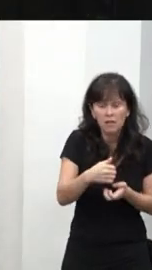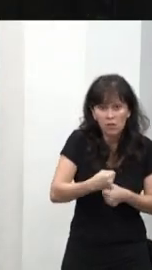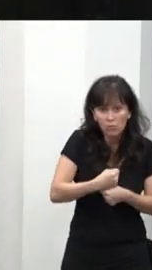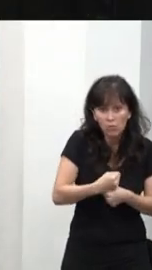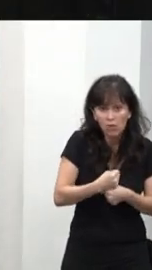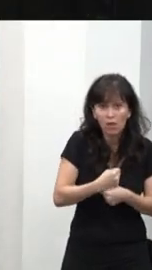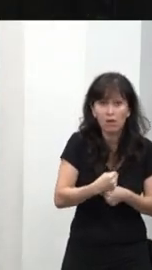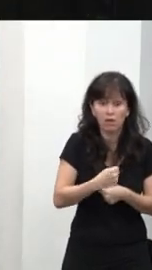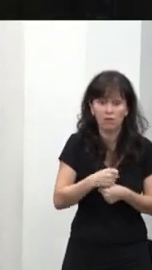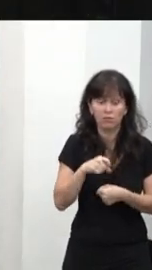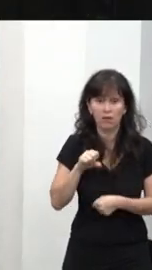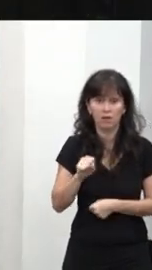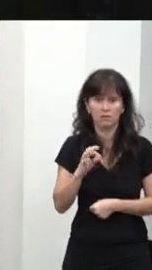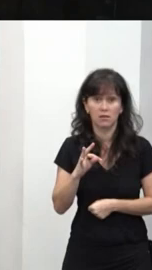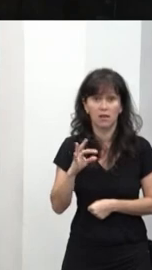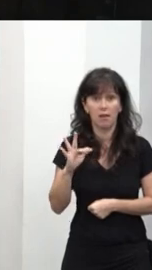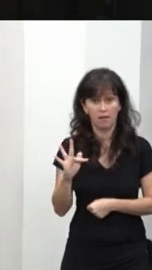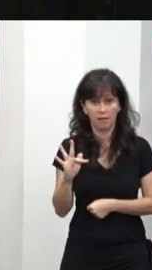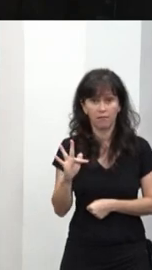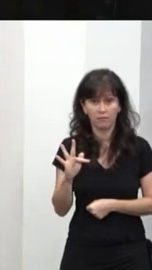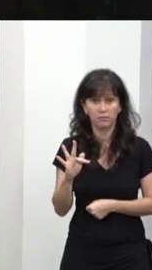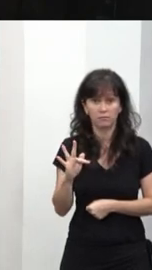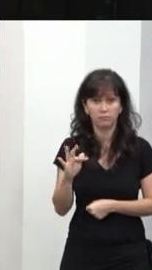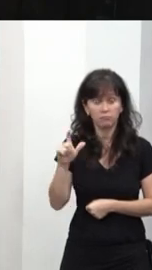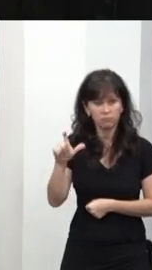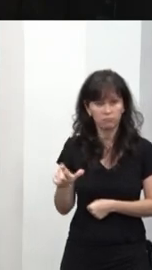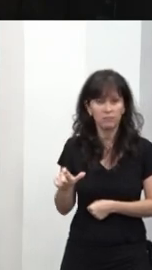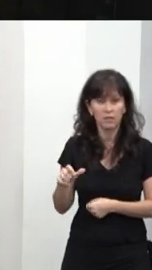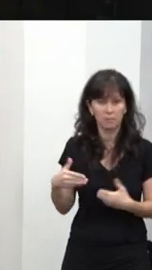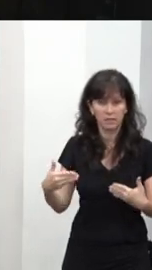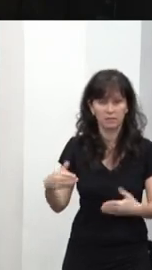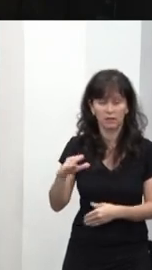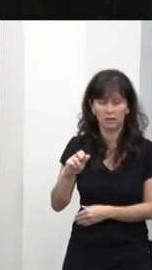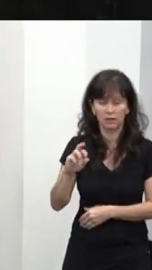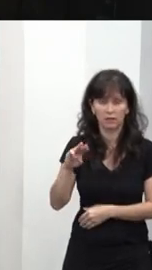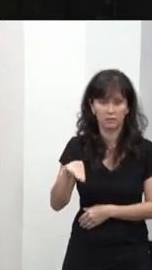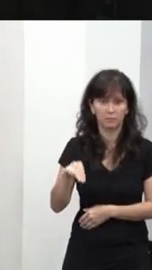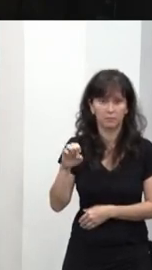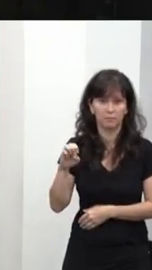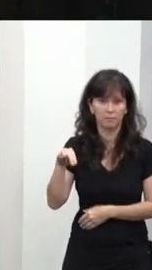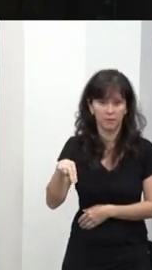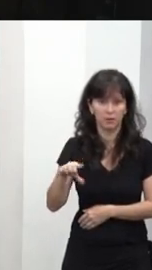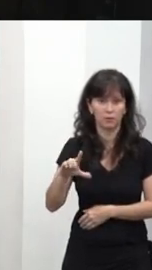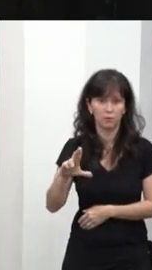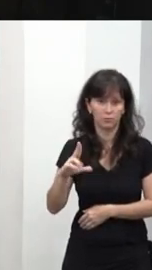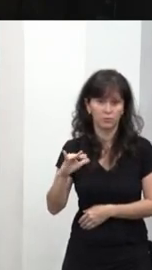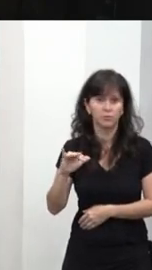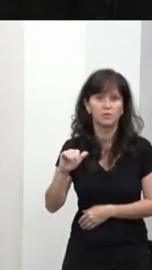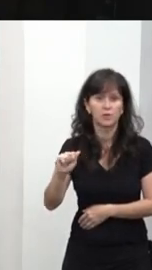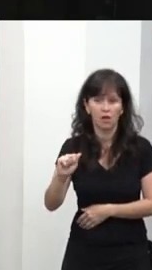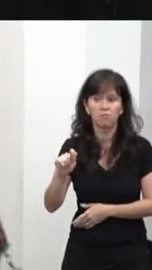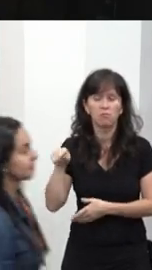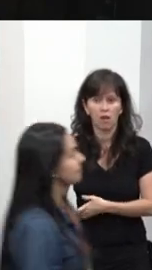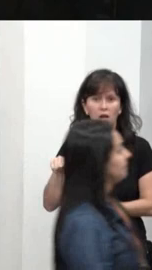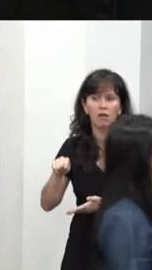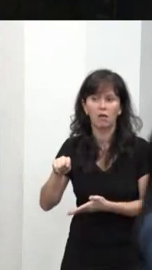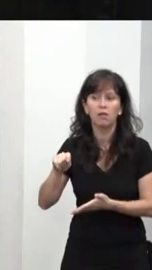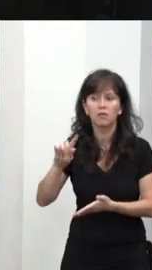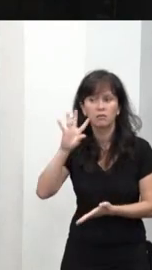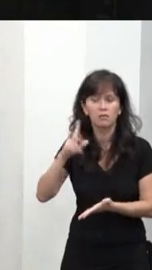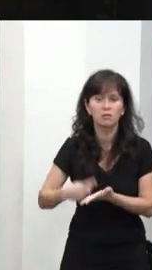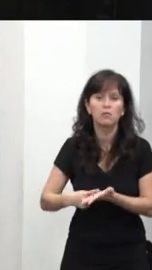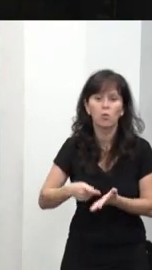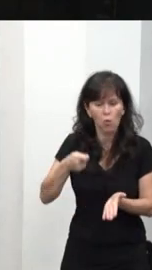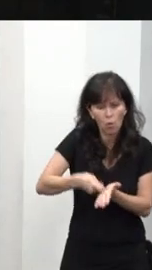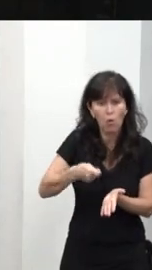Carmem Lúcia deu uma decisão é muito forte obrigando empenho obrigando a garantia dos